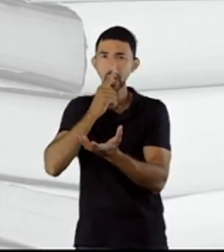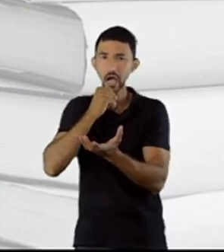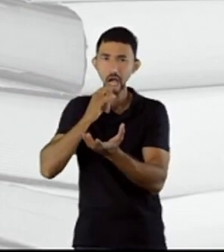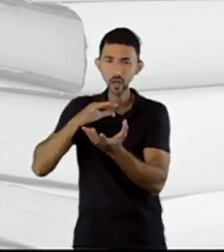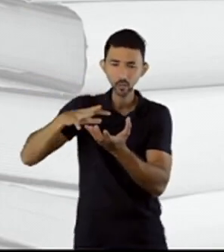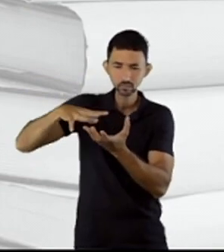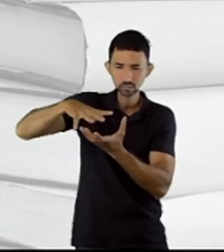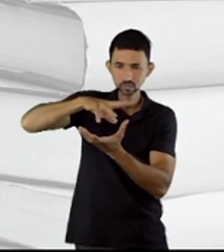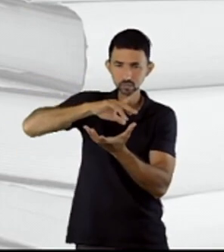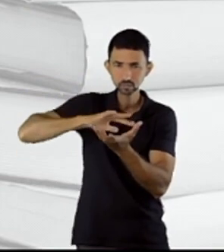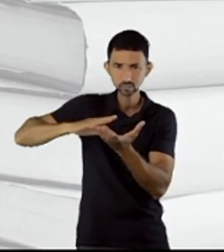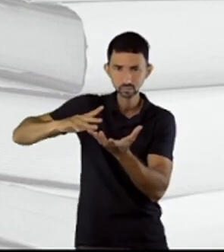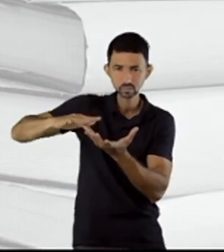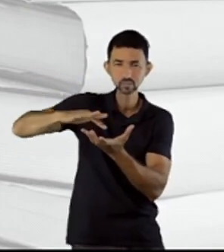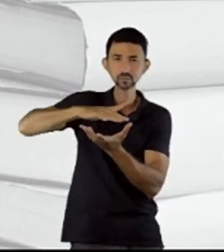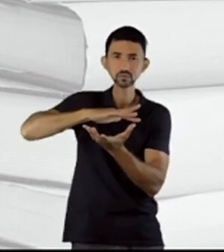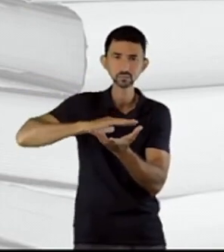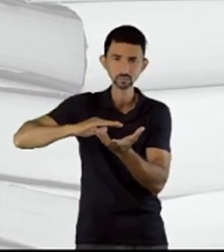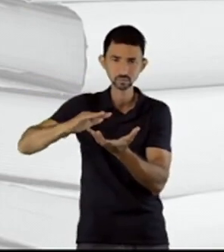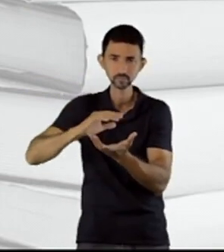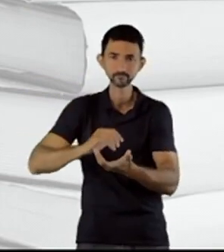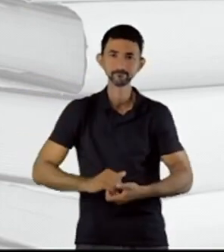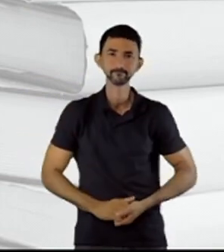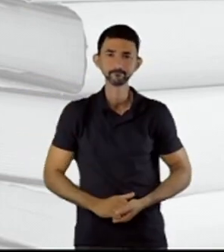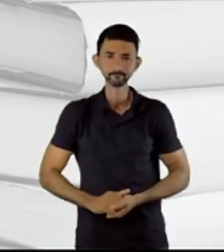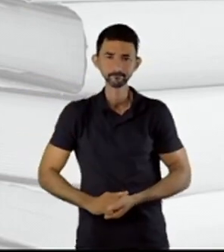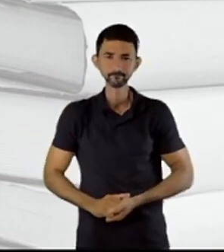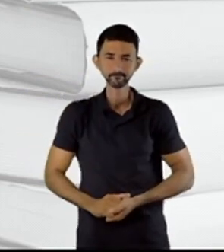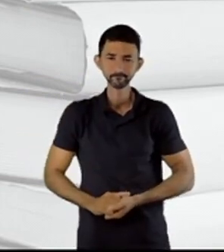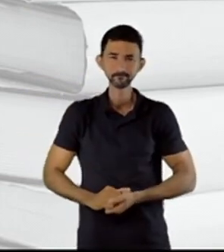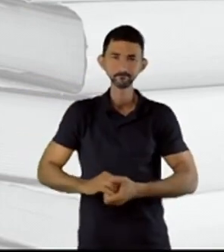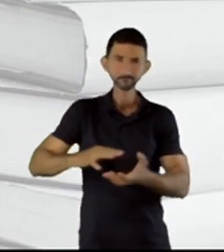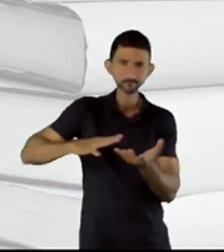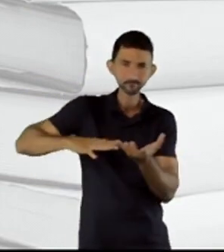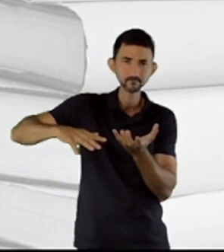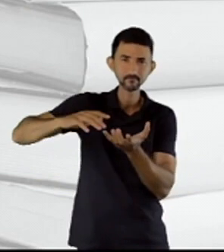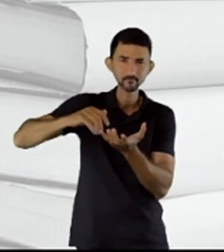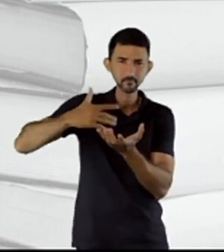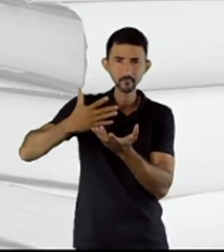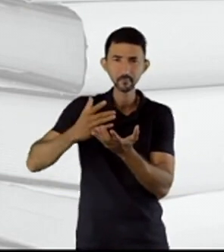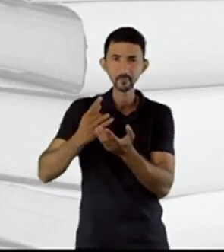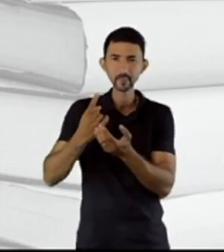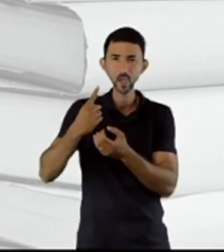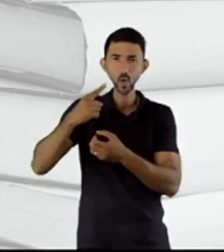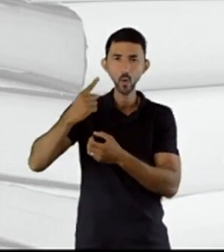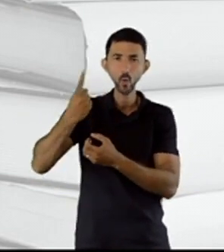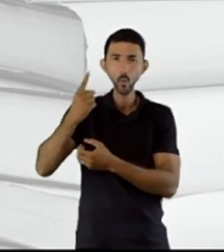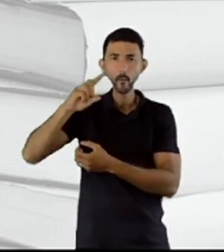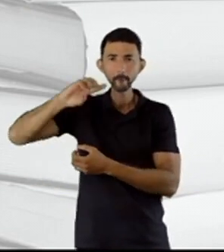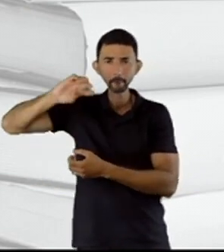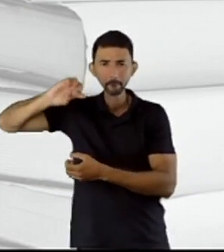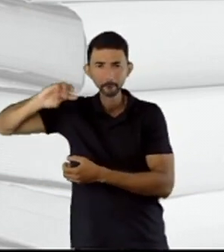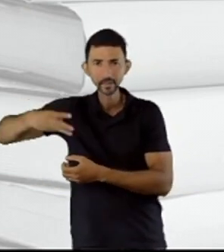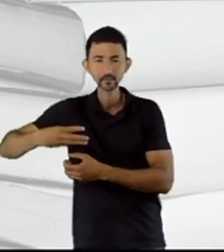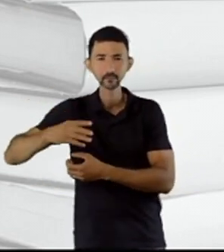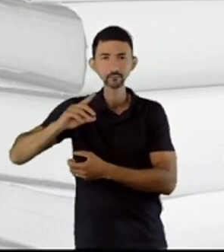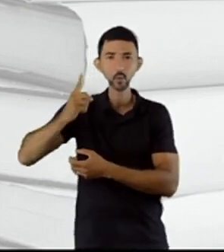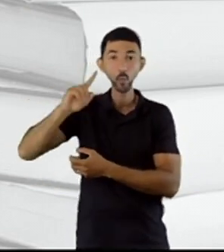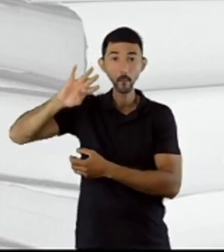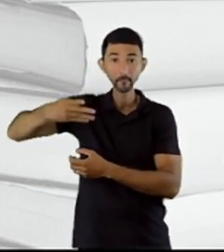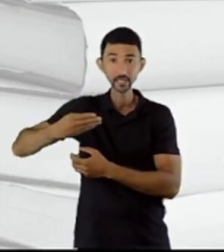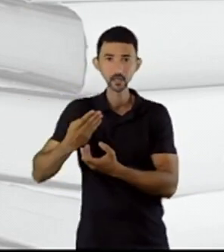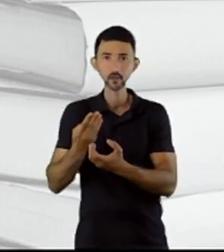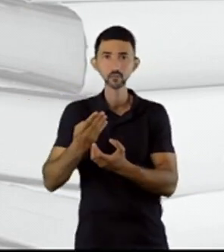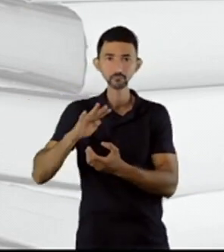falar mais ou menos daqui a pouco, né? Se passou mais ou menos 1 bilhão de anos para que o planeta Terra chegasse